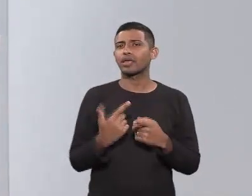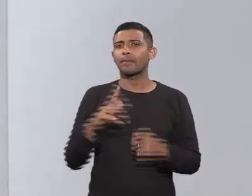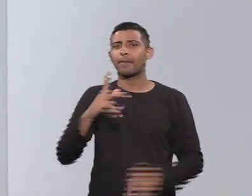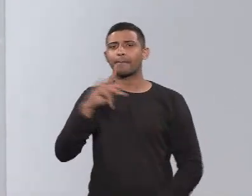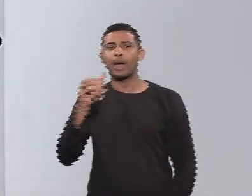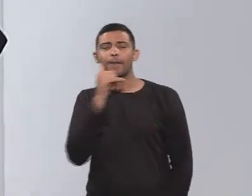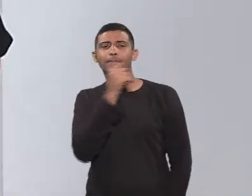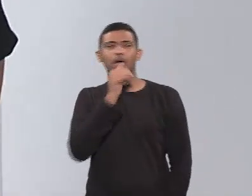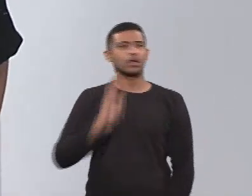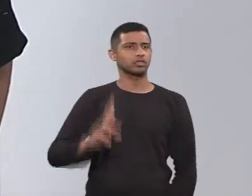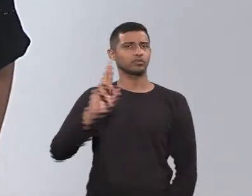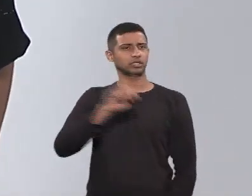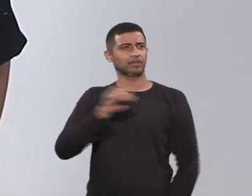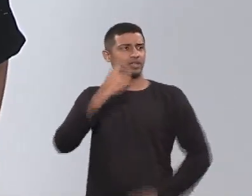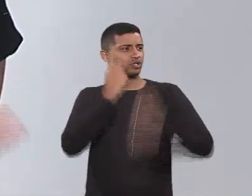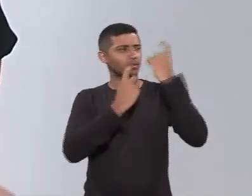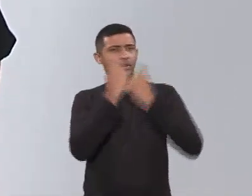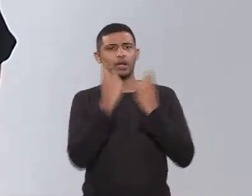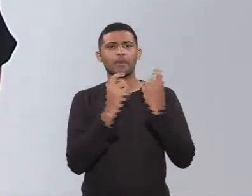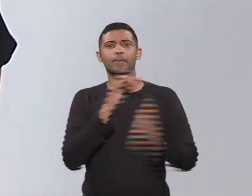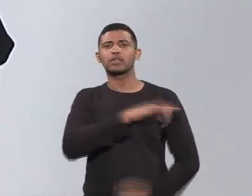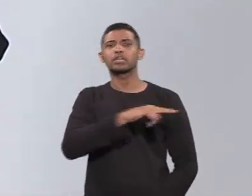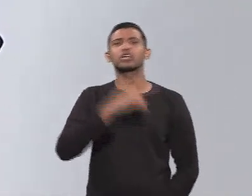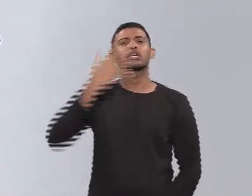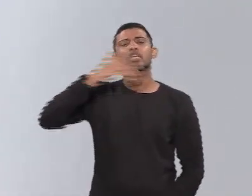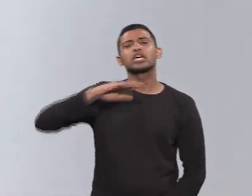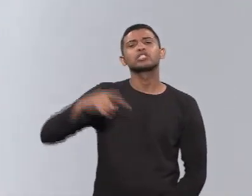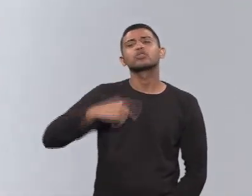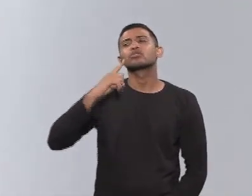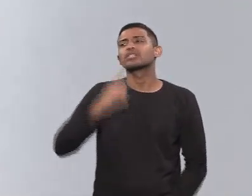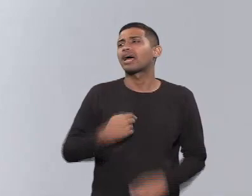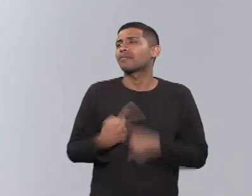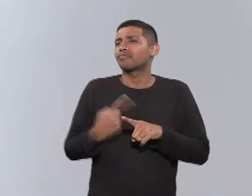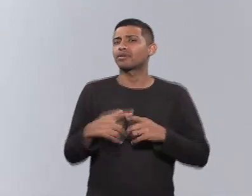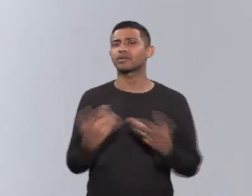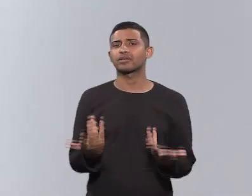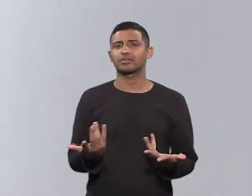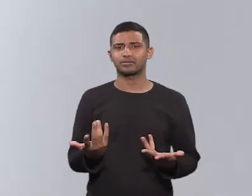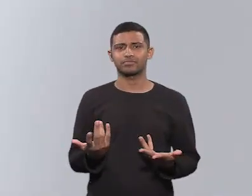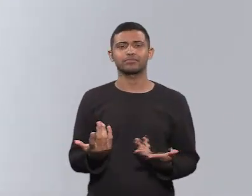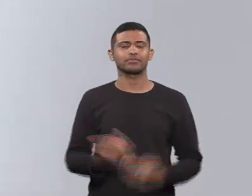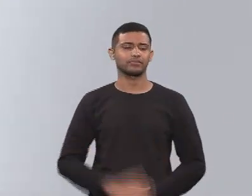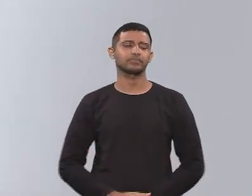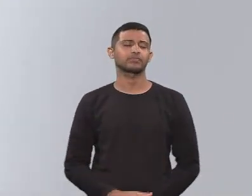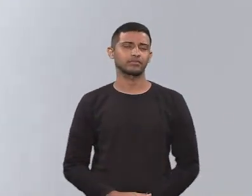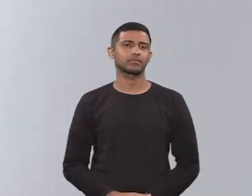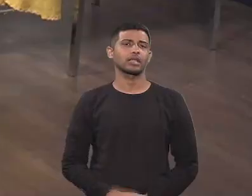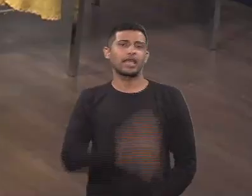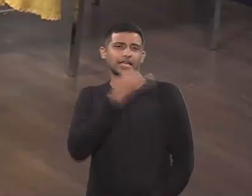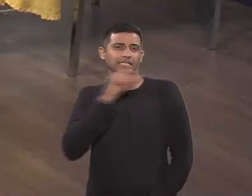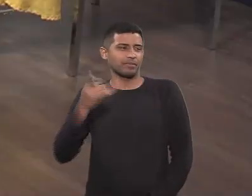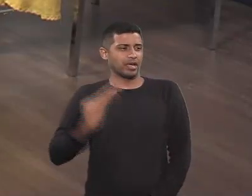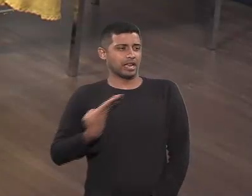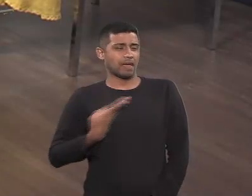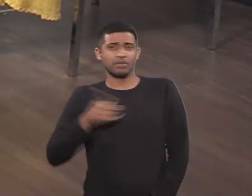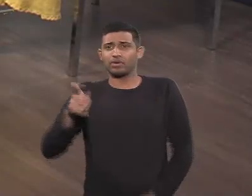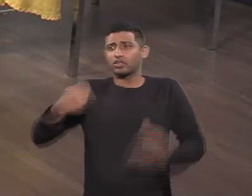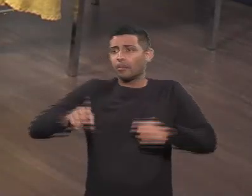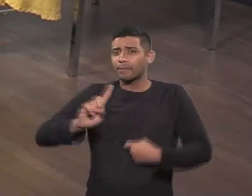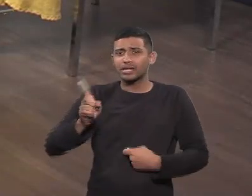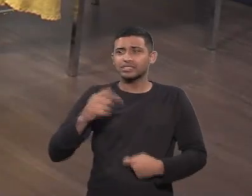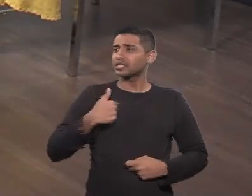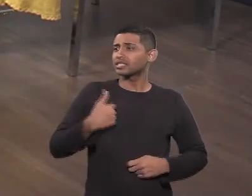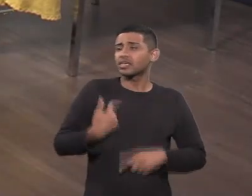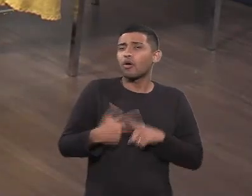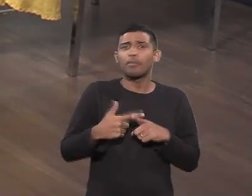os responsáveis, mas a criança não entende o porquê daquilo tudo, né? E aí eu acho que é uma forma de o meu coleguinha facilitar. não tem que passar por isso